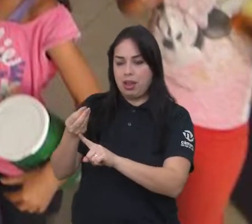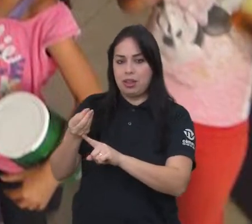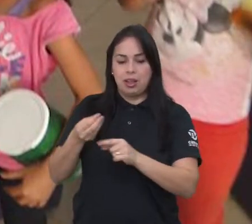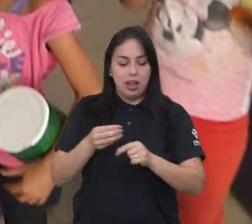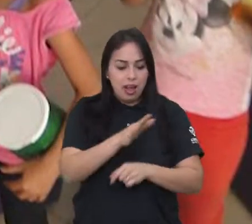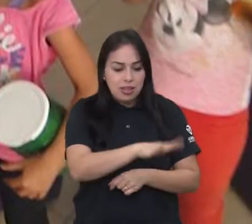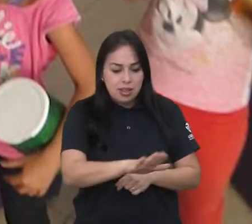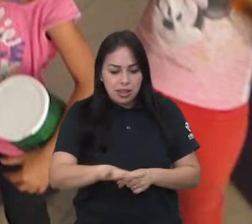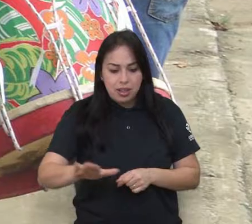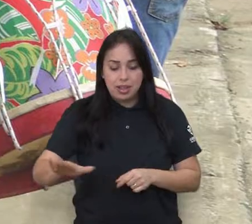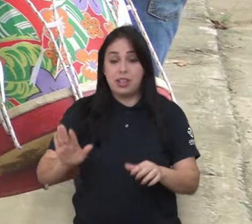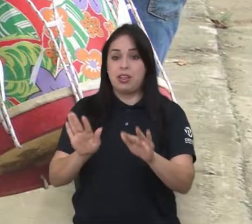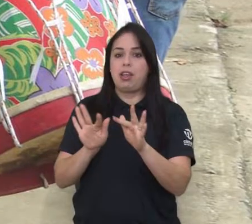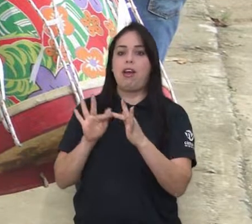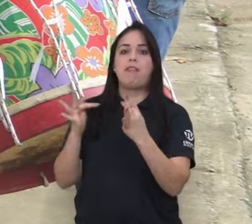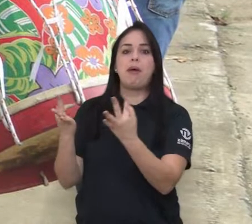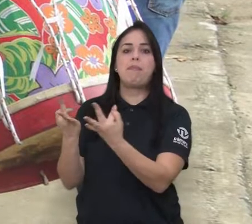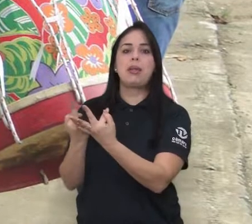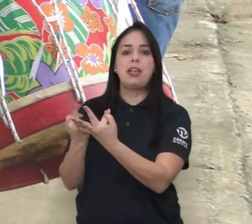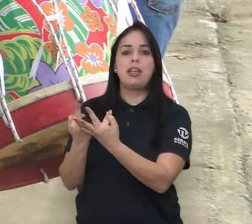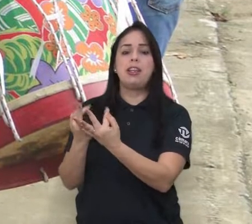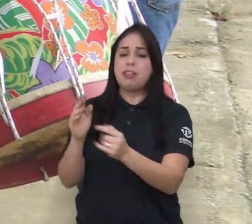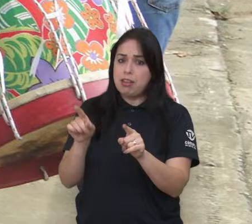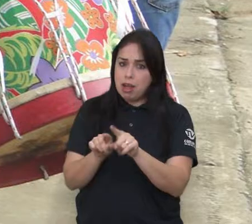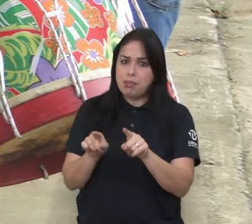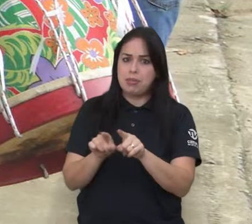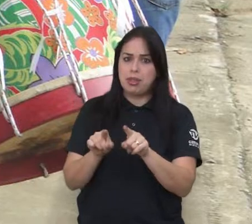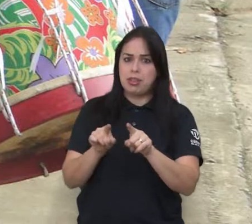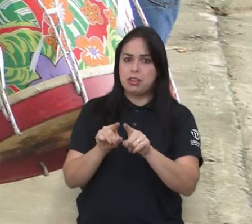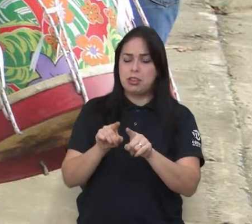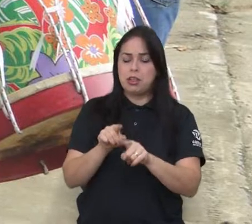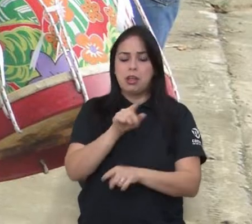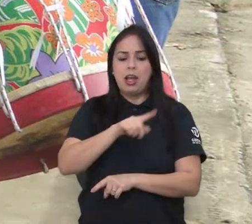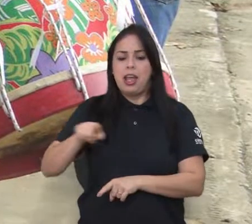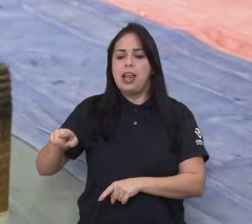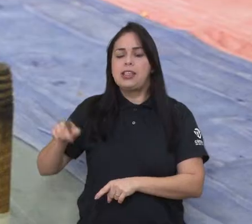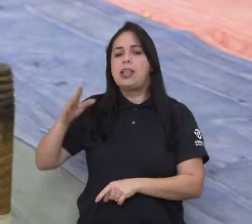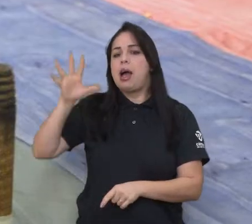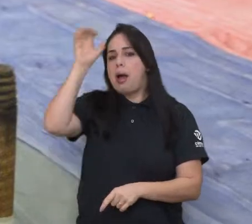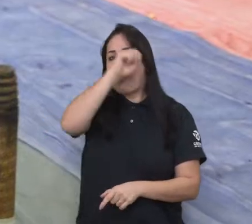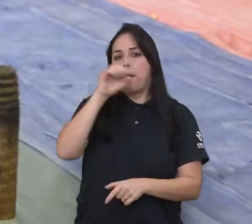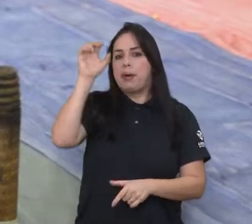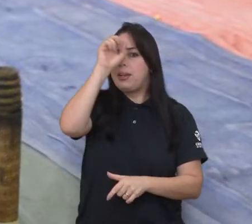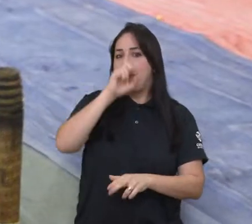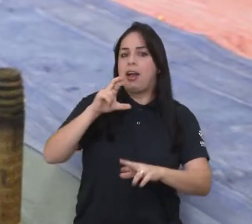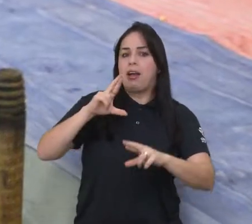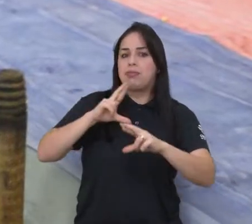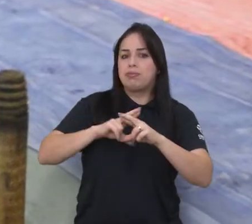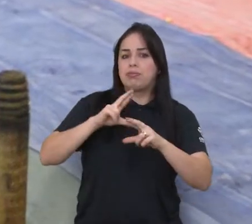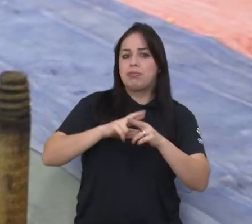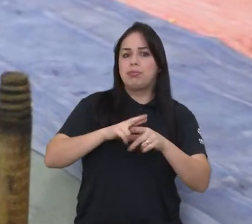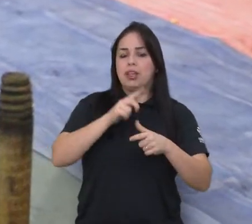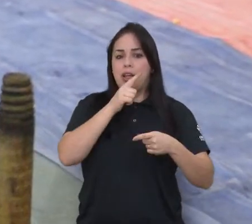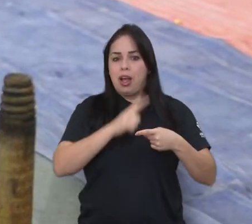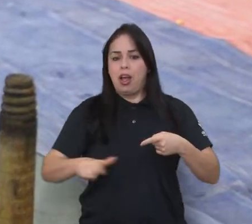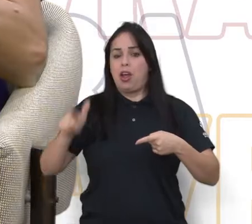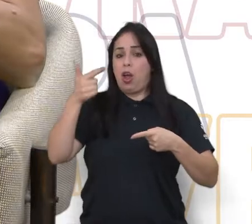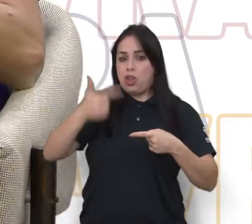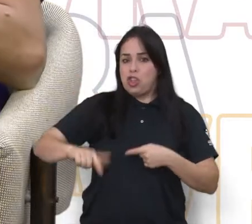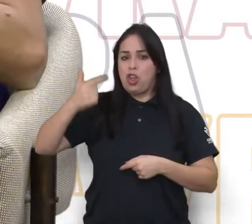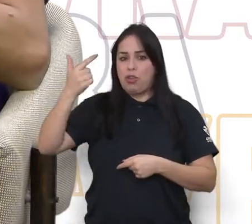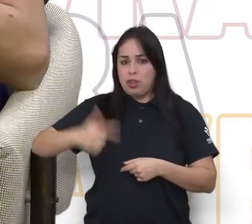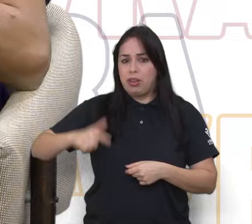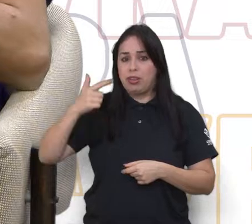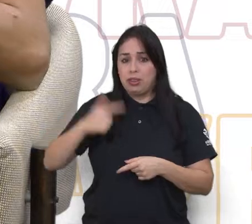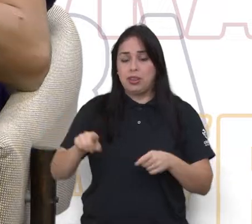famílias a ter um olhar especial para o reaproveitamento, para a reciclagem, separação dos lixos e